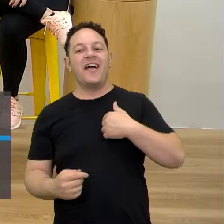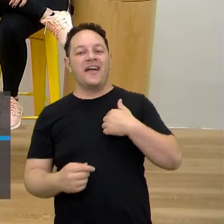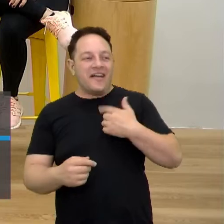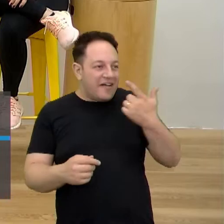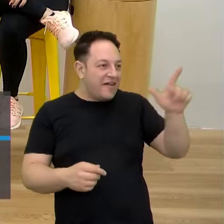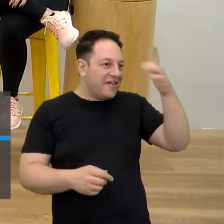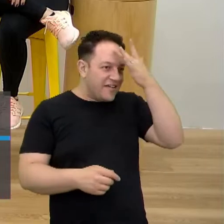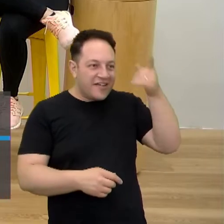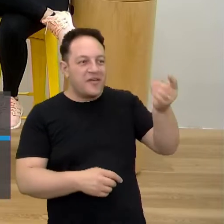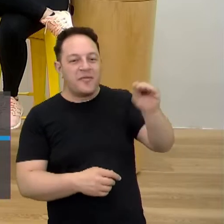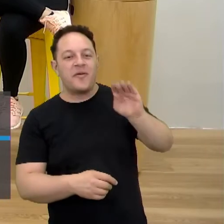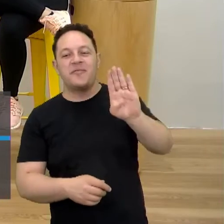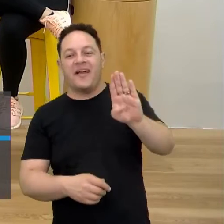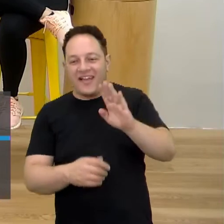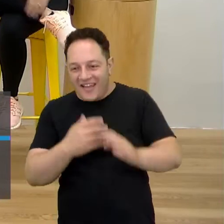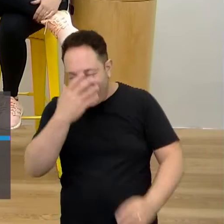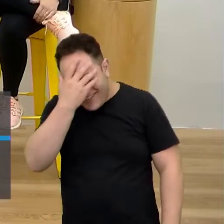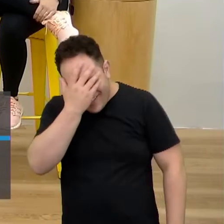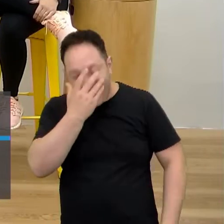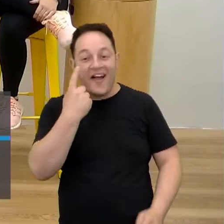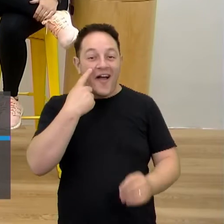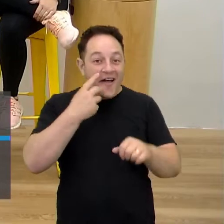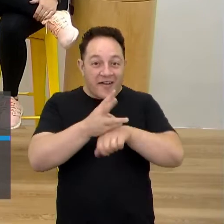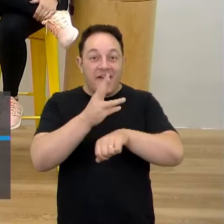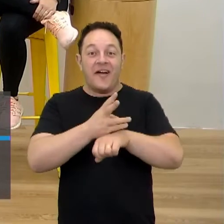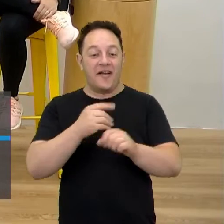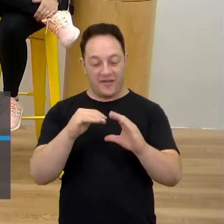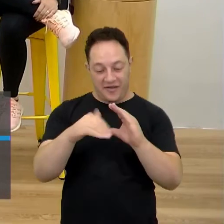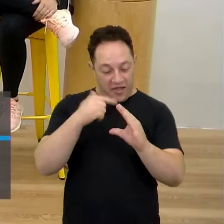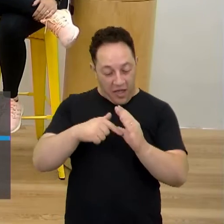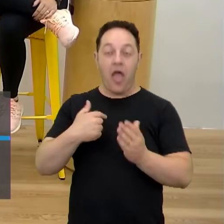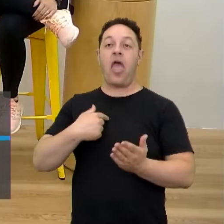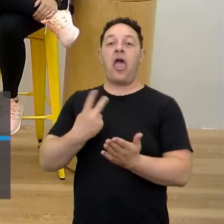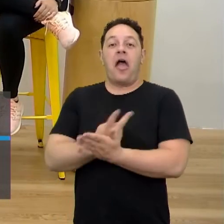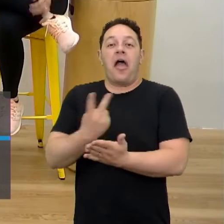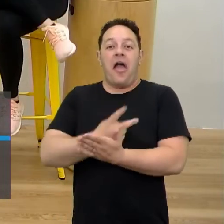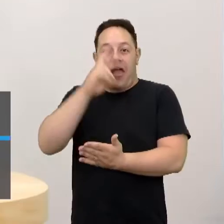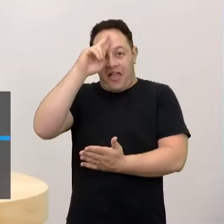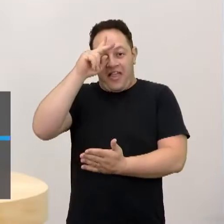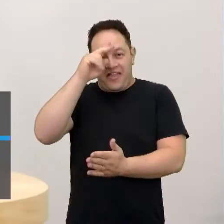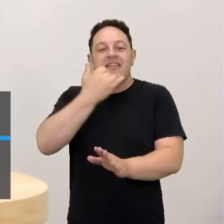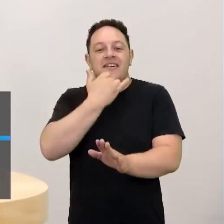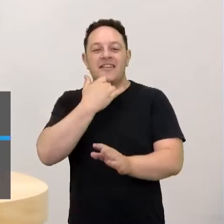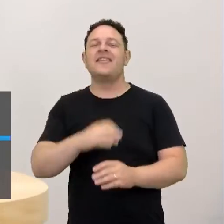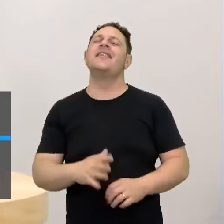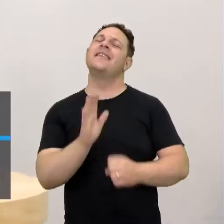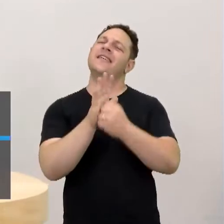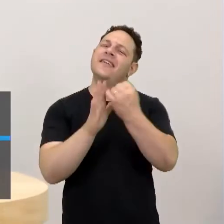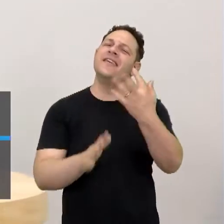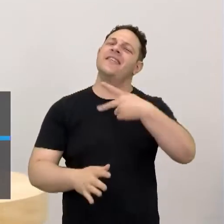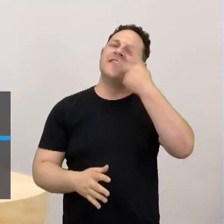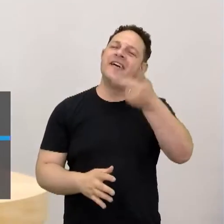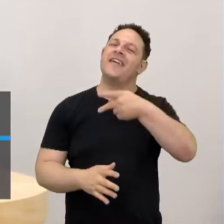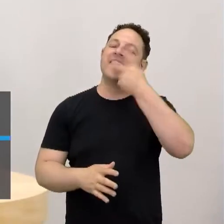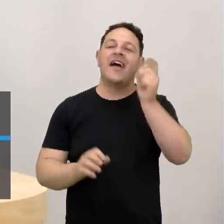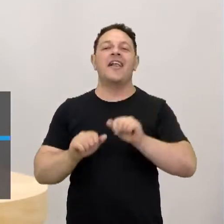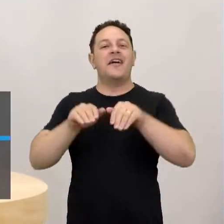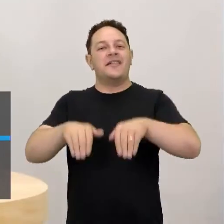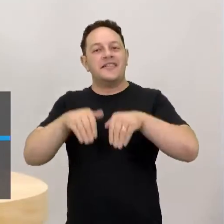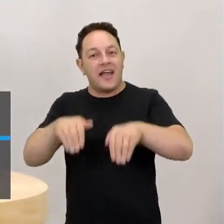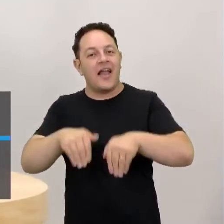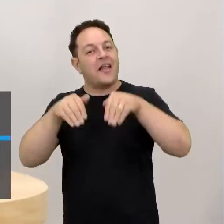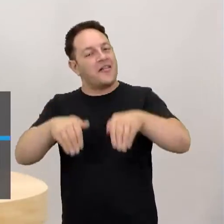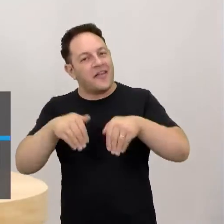não acredito. Ó, e falamos... Ele mandou pra mim no WhatsApp. Eu errei. Quantas vezes a gente falou aqui Austrália, ó, a maioria